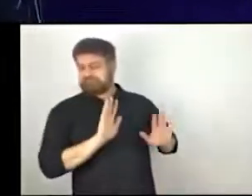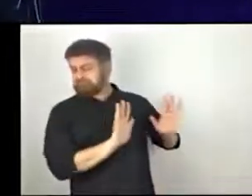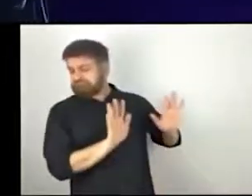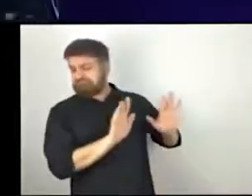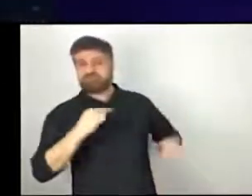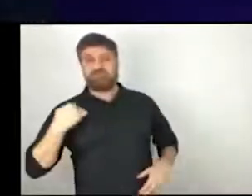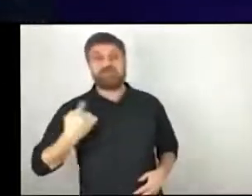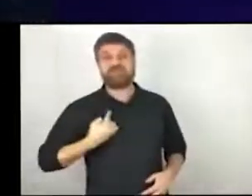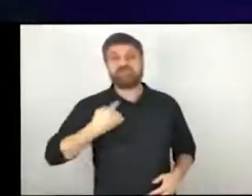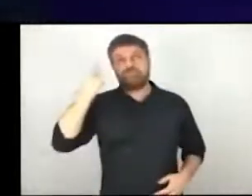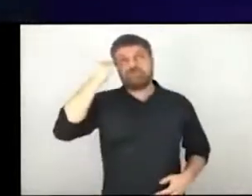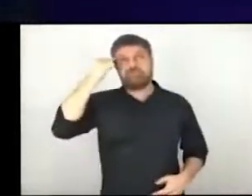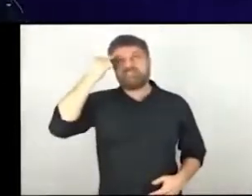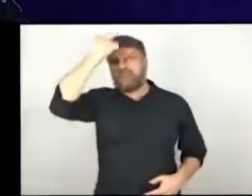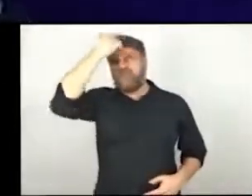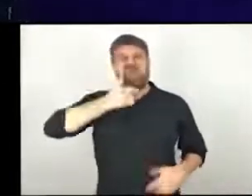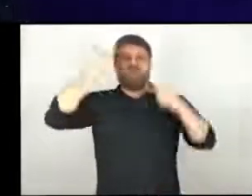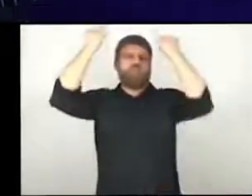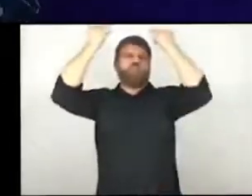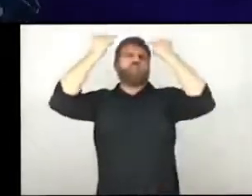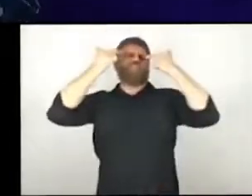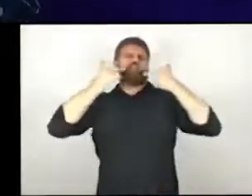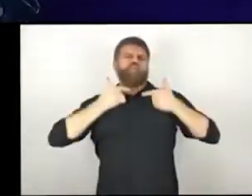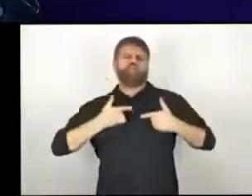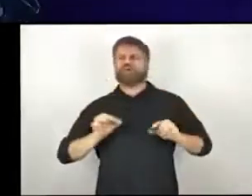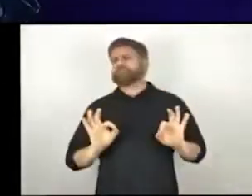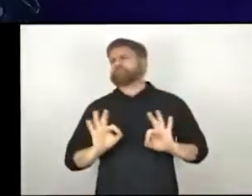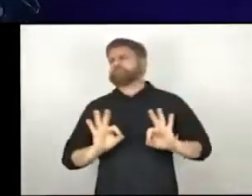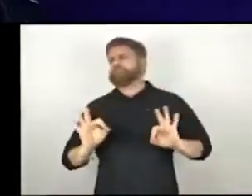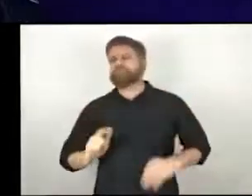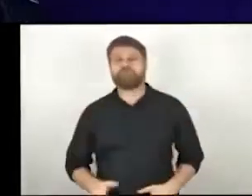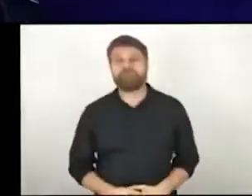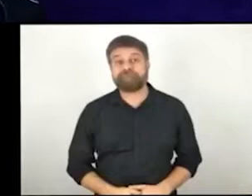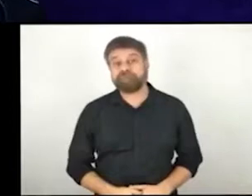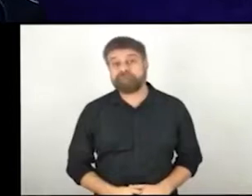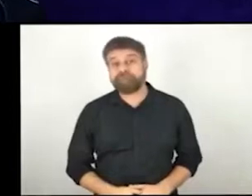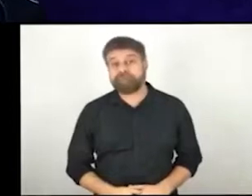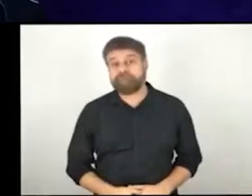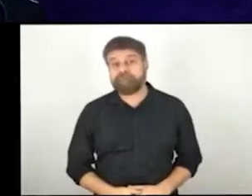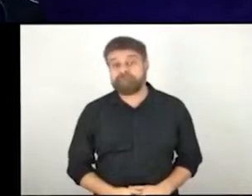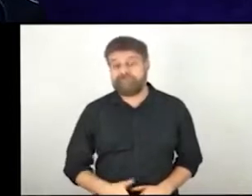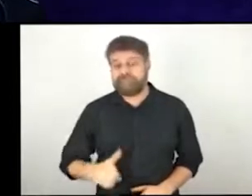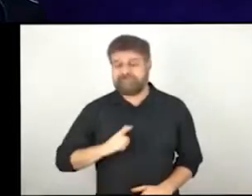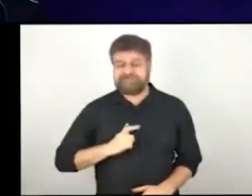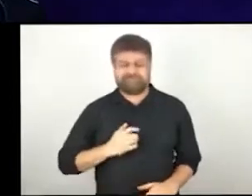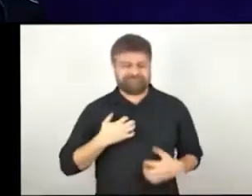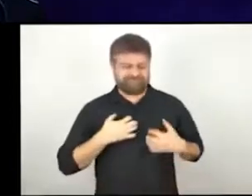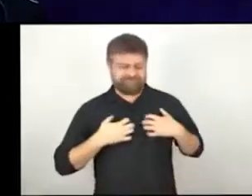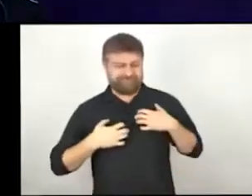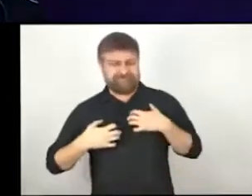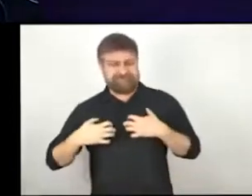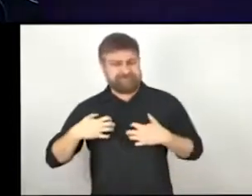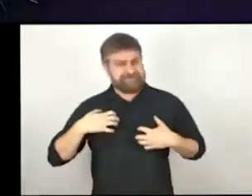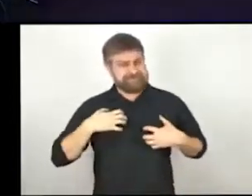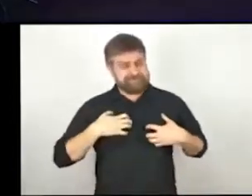lixo. Até passamos a acreditar que a gente não tem nada a ver com ele. E temos até um pouco de